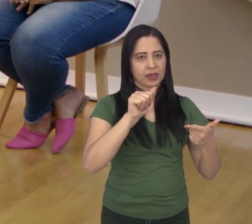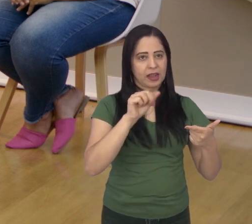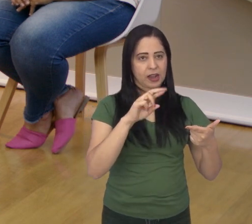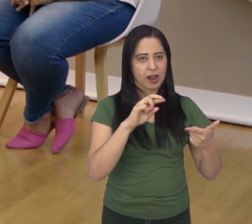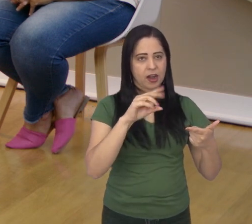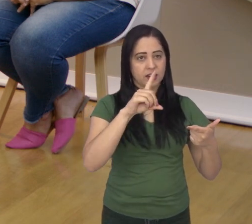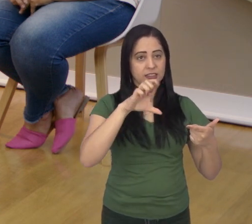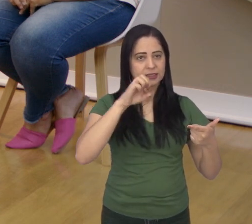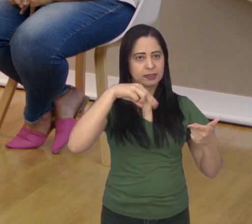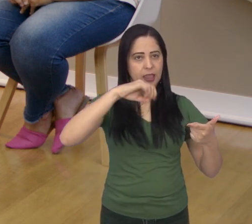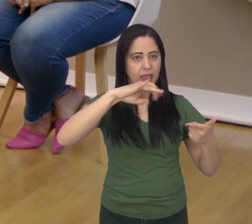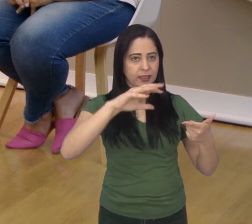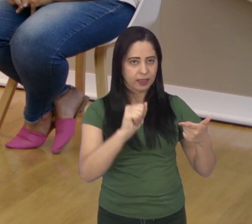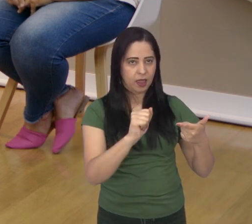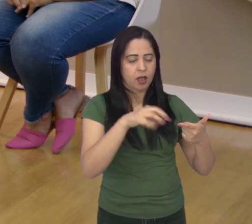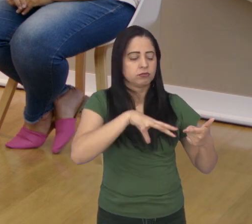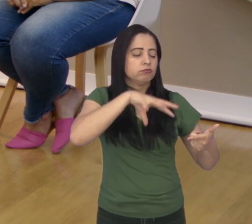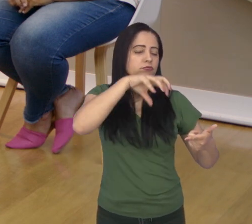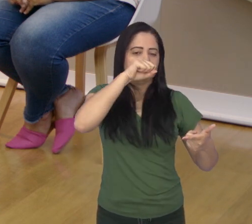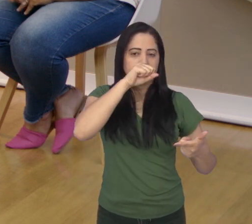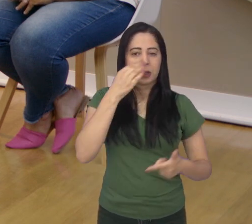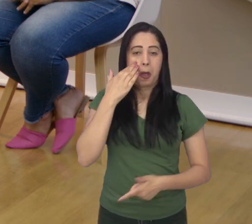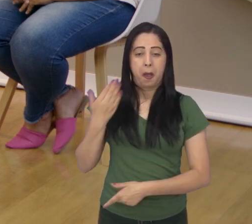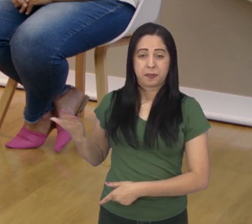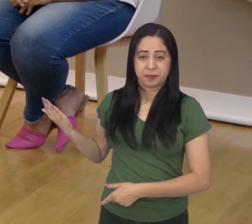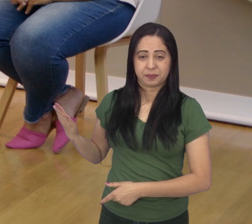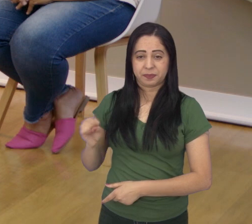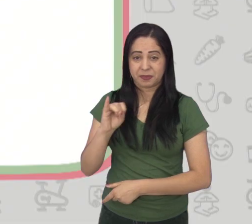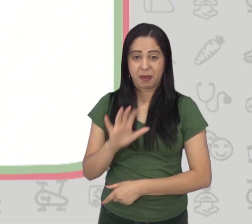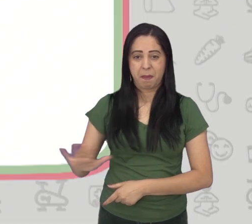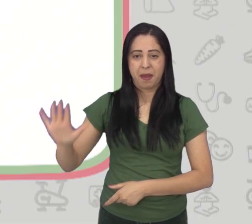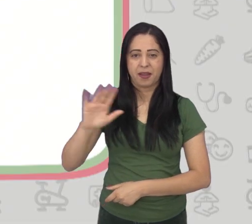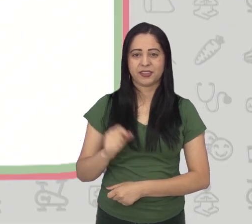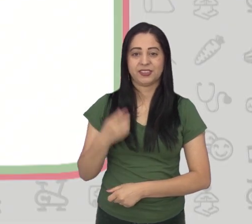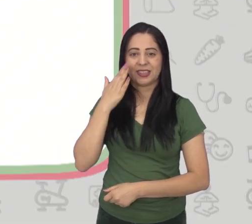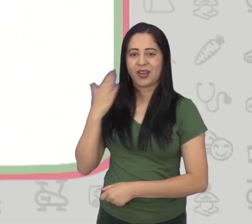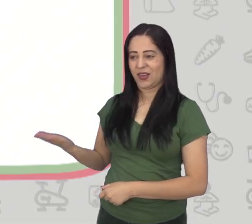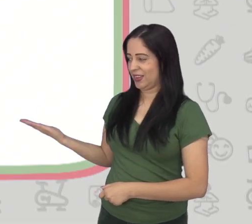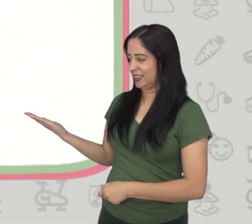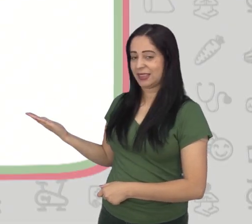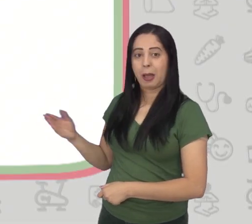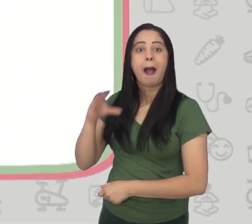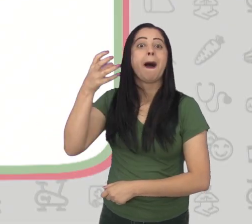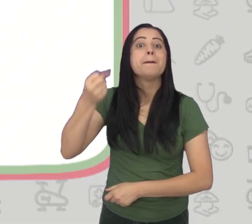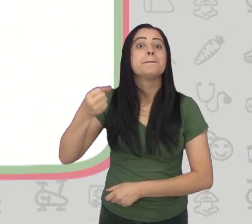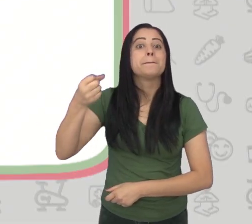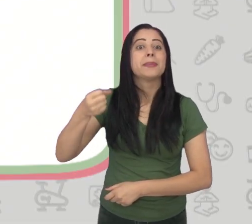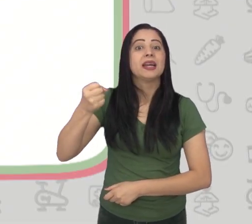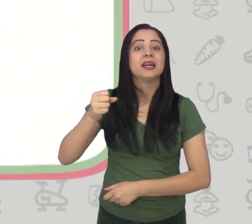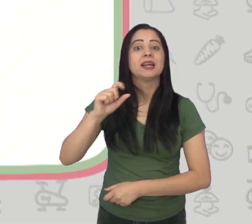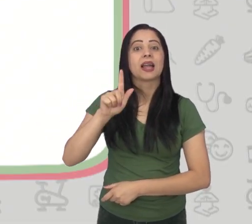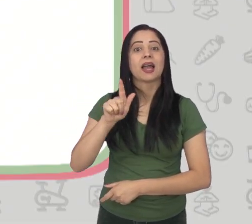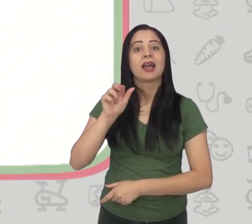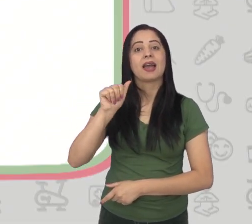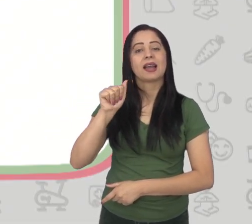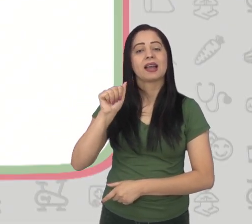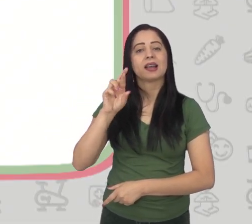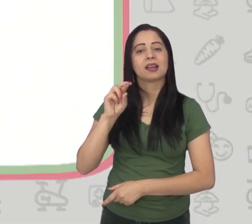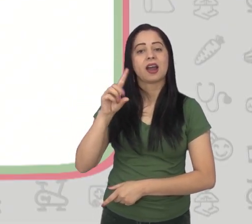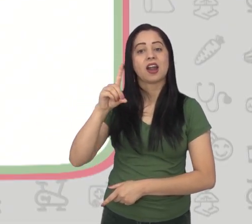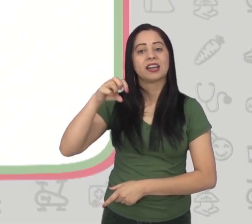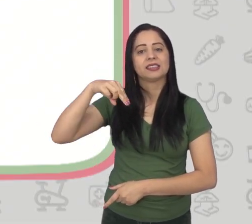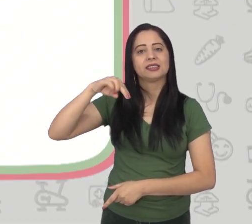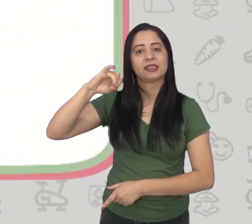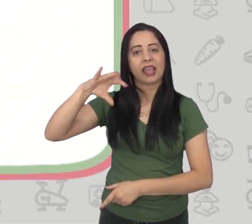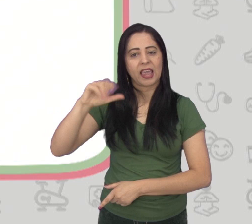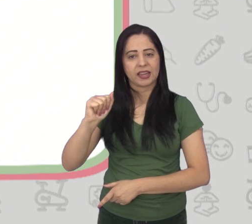perfumar o ambiente. A gente tem imagens aqui. Por favor, Matheus, coloca pra gente. Essa é a gardênia, né? Isso. É uma arvorezinha.